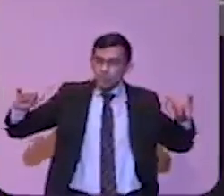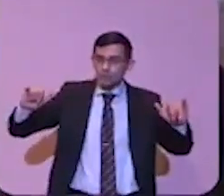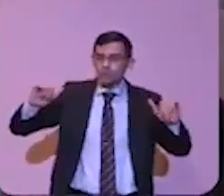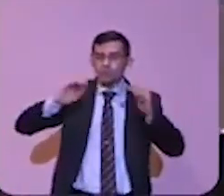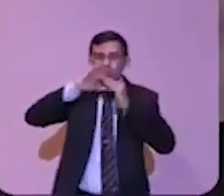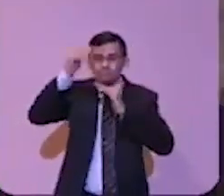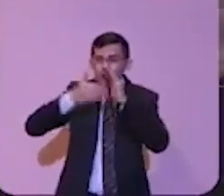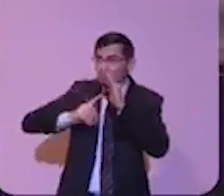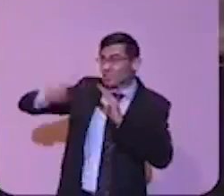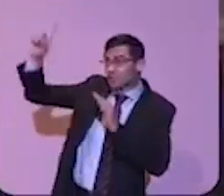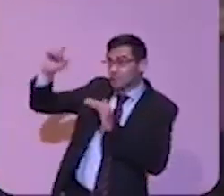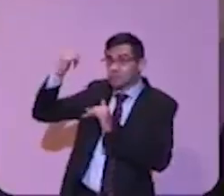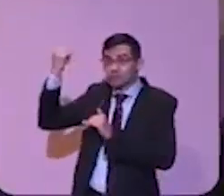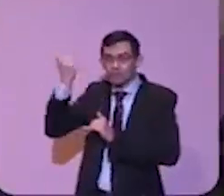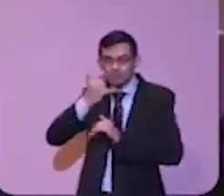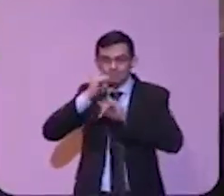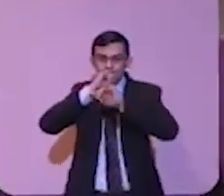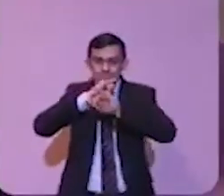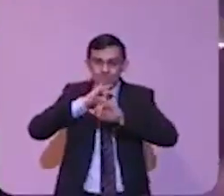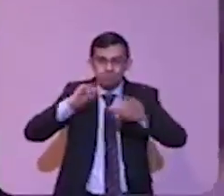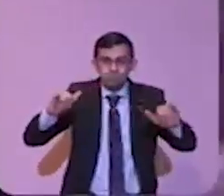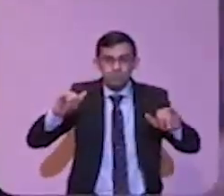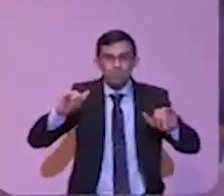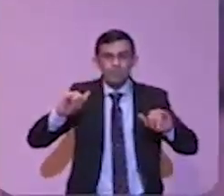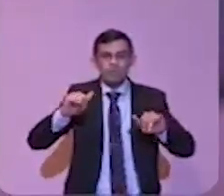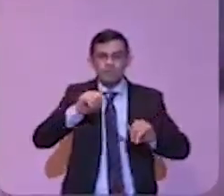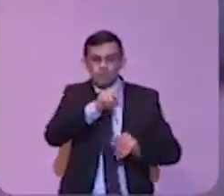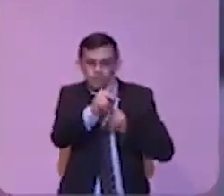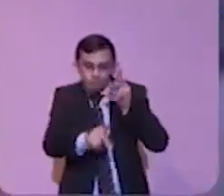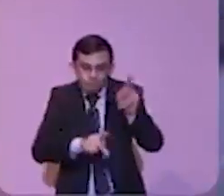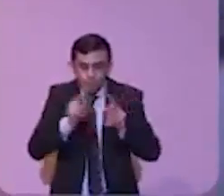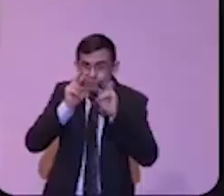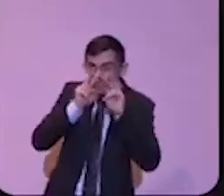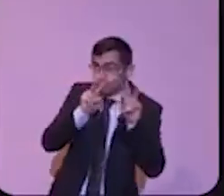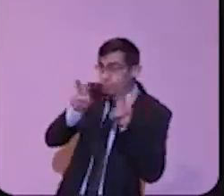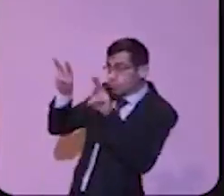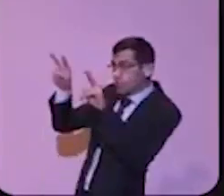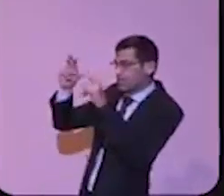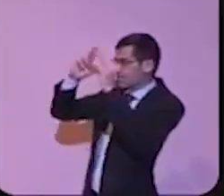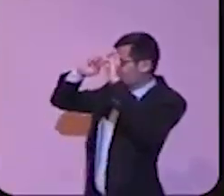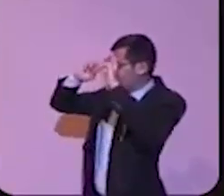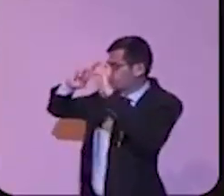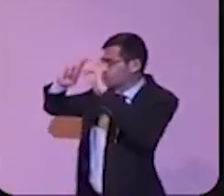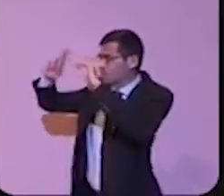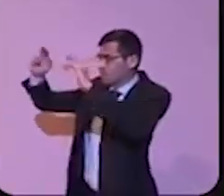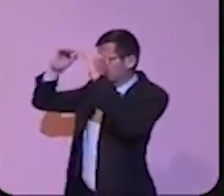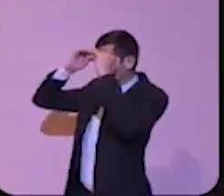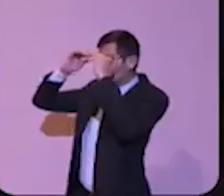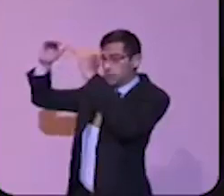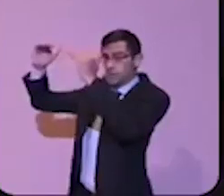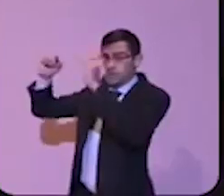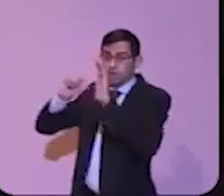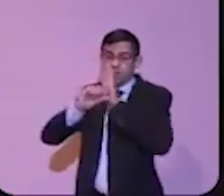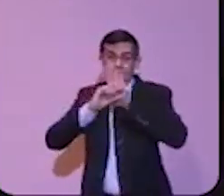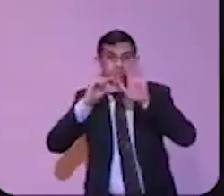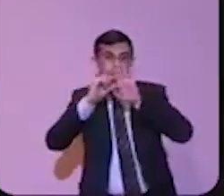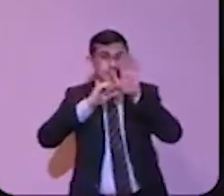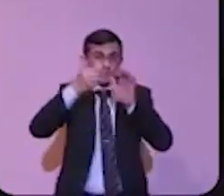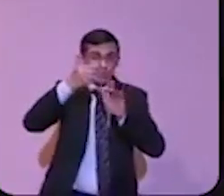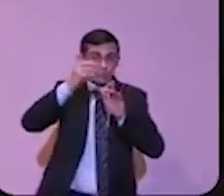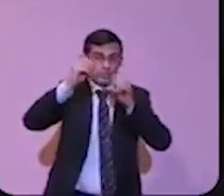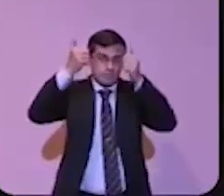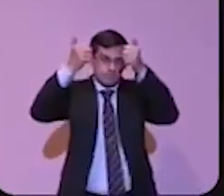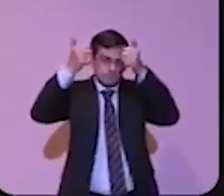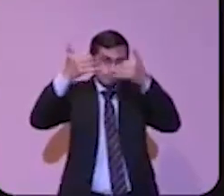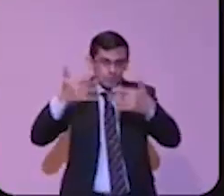esse povo, dizendo a eles que olhassem para Deus, temessem o Senhor. No versículo 20 ele nos